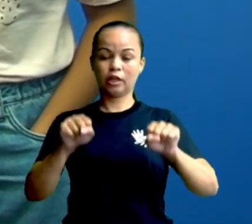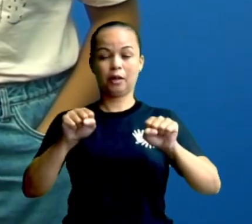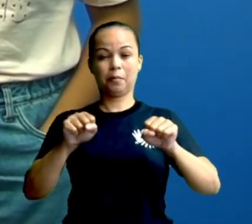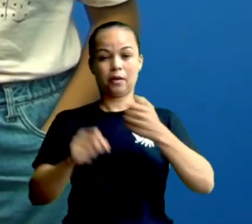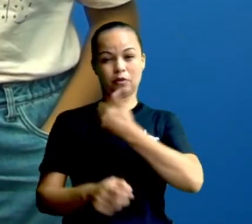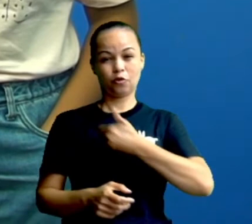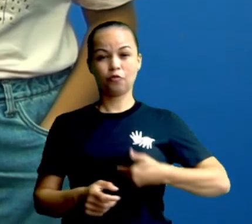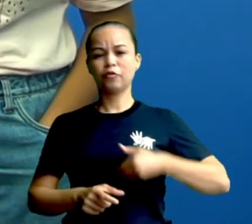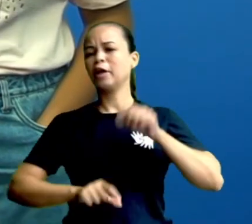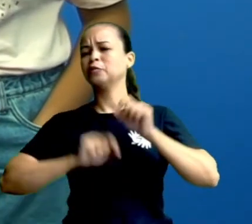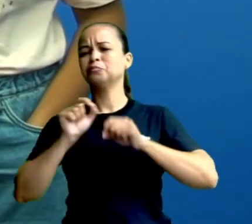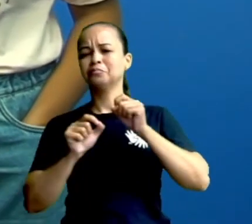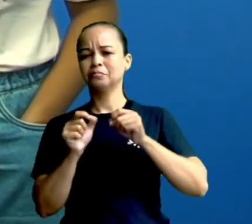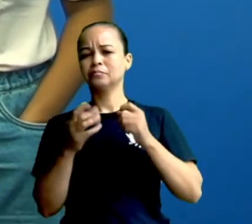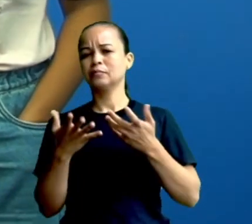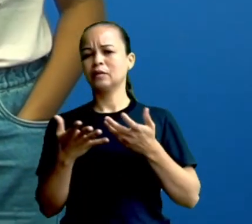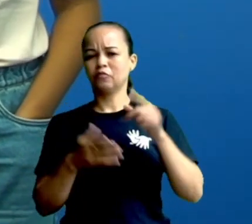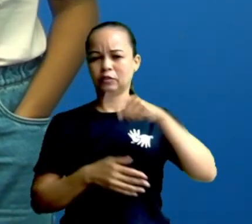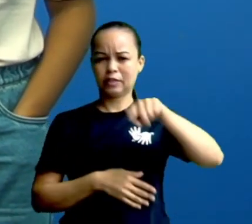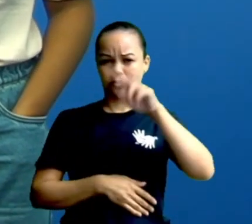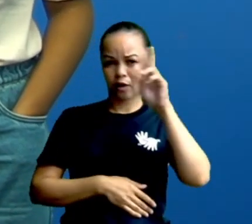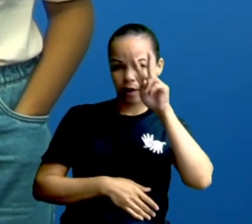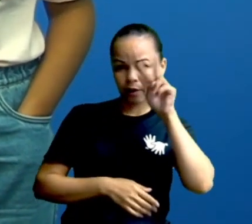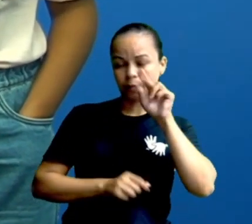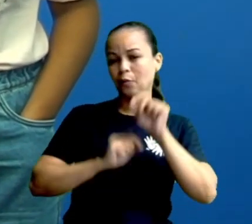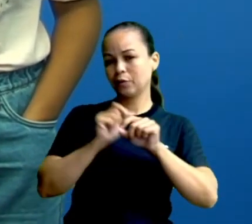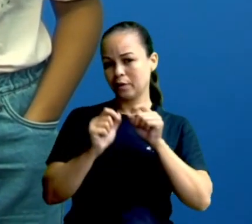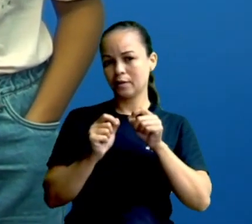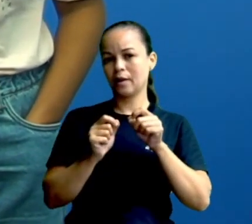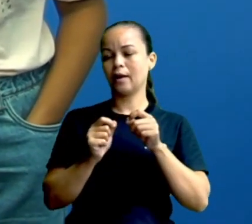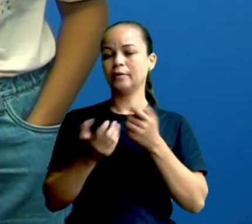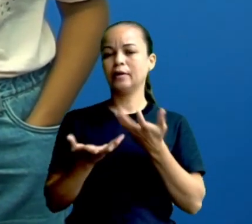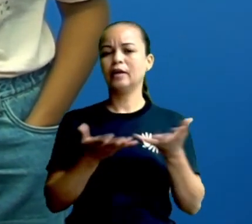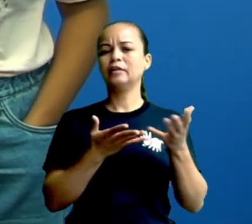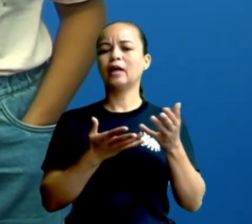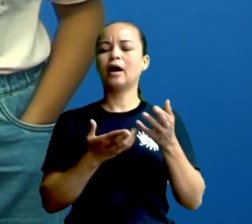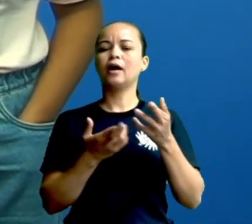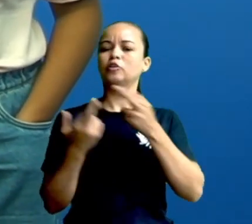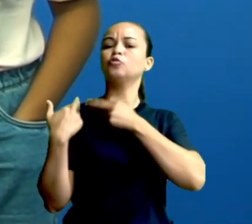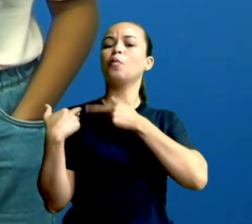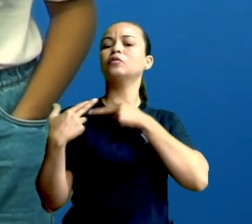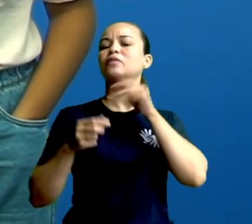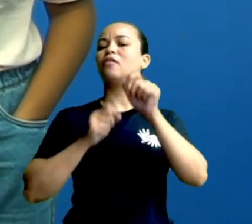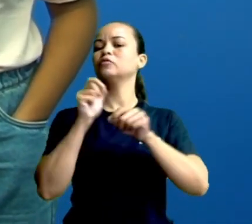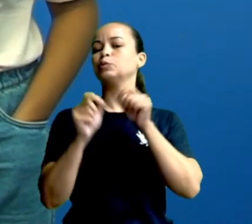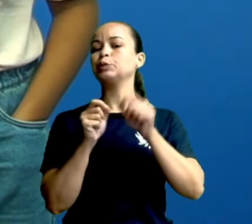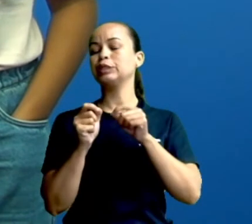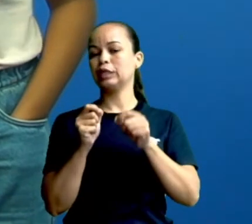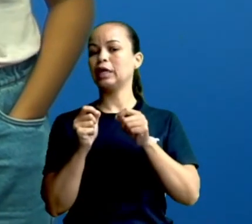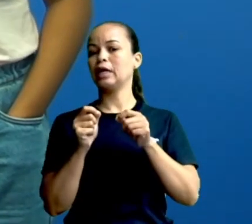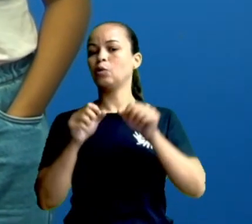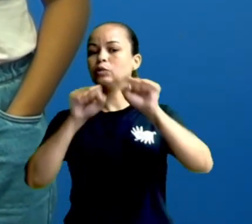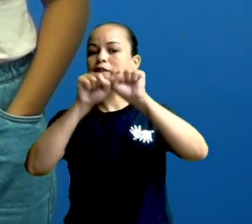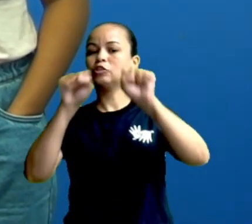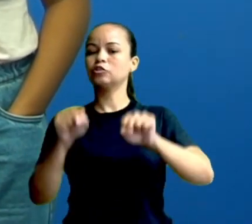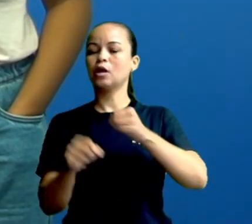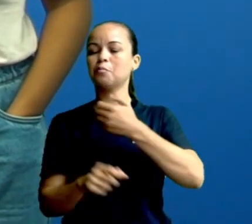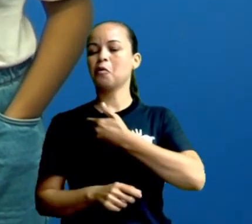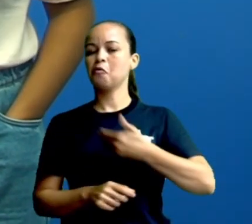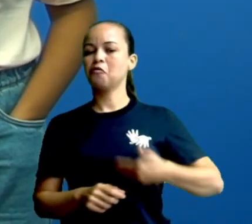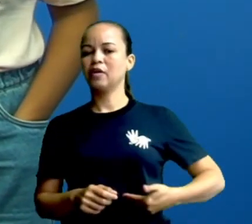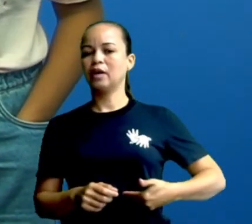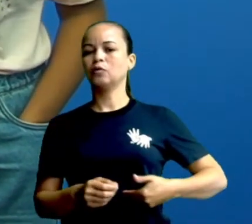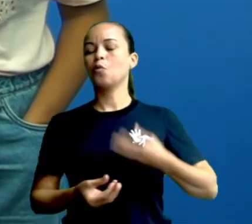vocês lembrem né que que é o sistema de governo sistema do Governo está responsável pelo que né é a maneira de como o